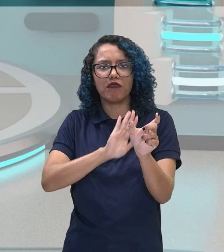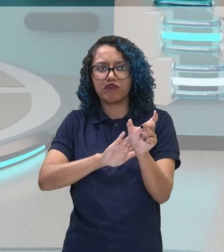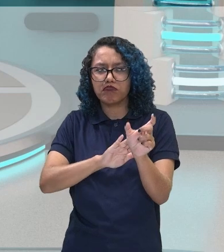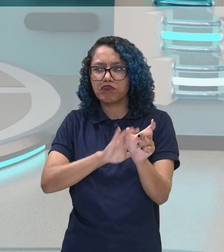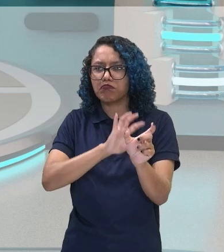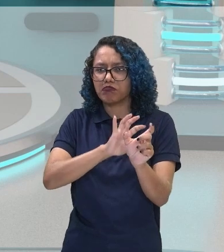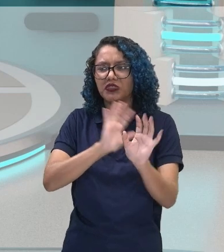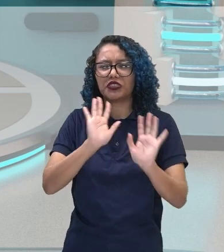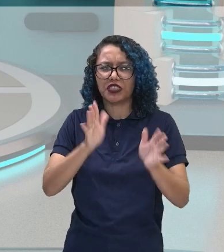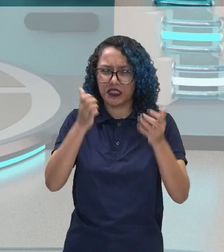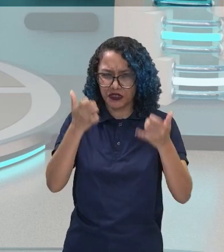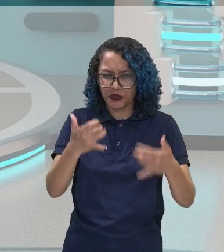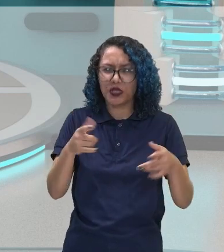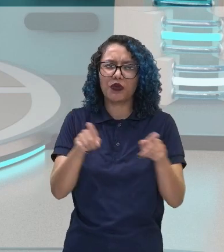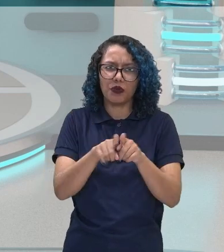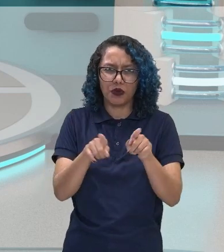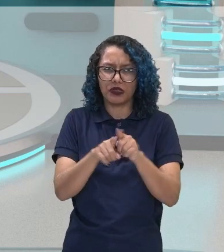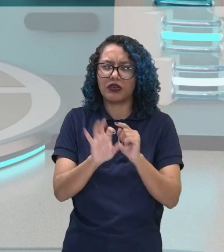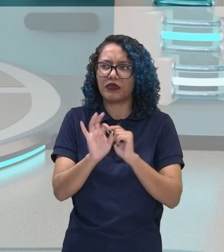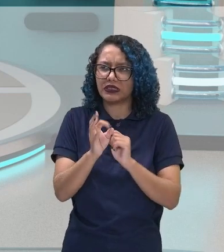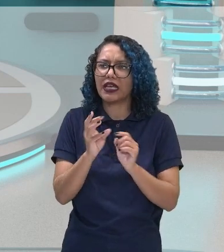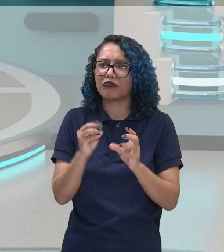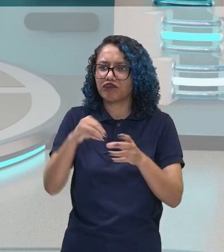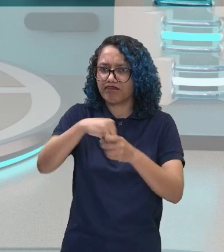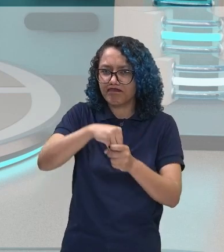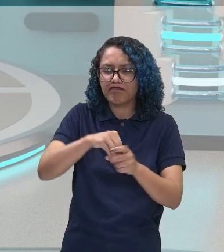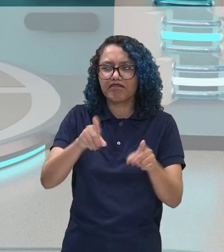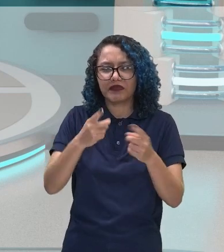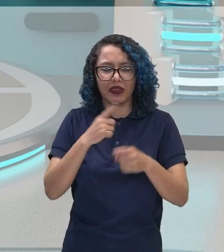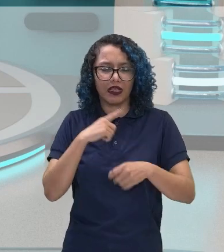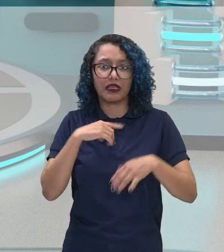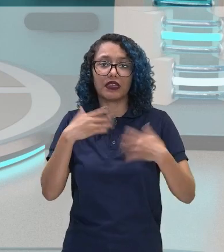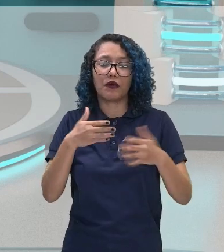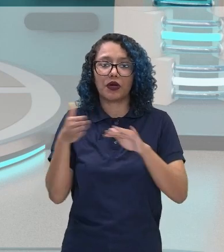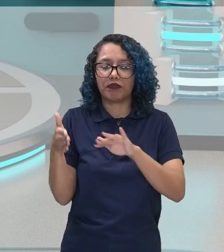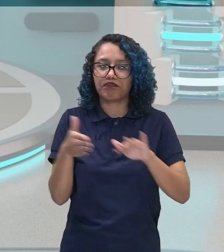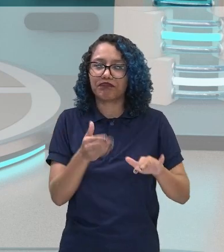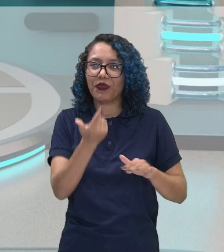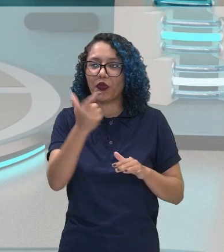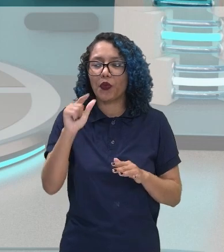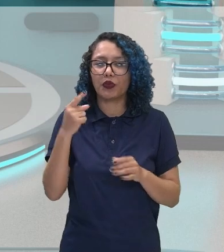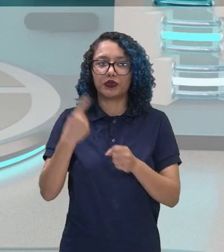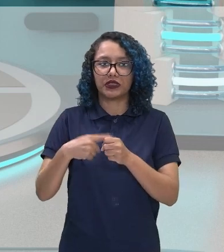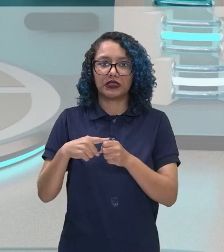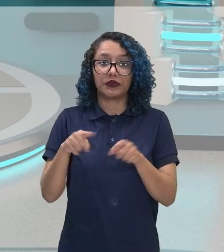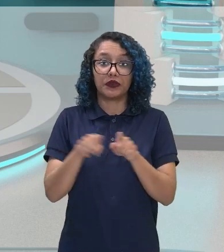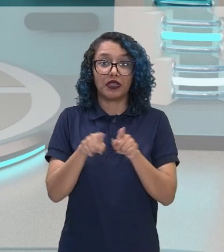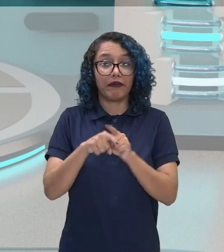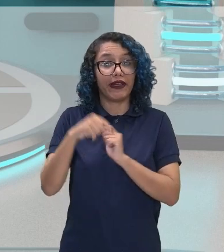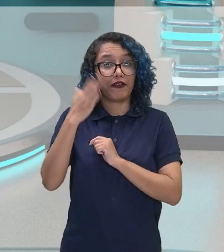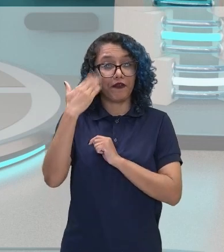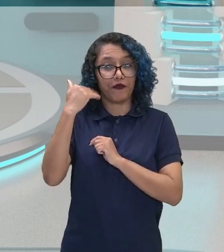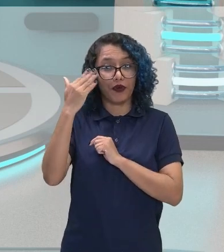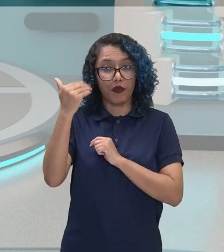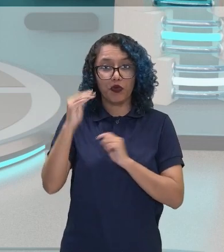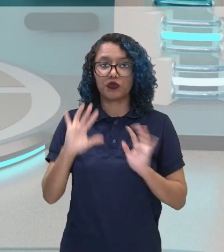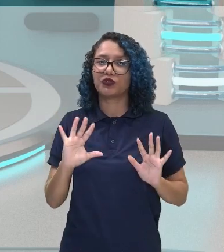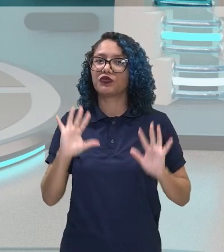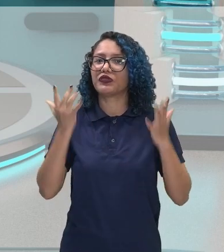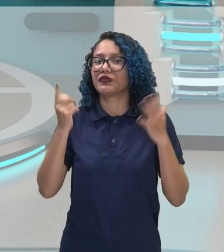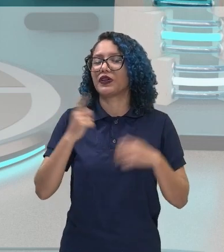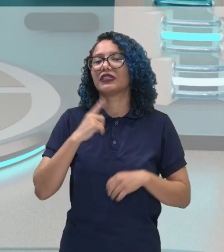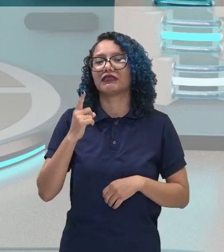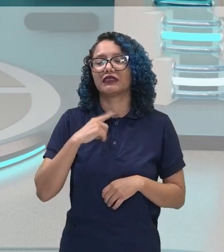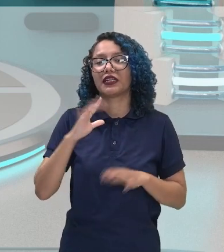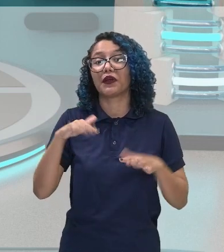falamos nas nossas aulas, na verdade. E aí vamos para um outro município também muito conhecido pelo seu festival, que